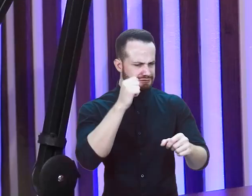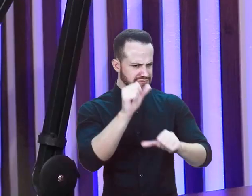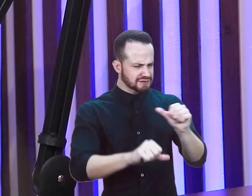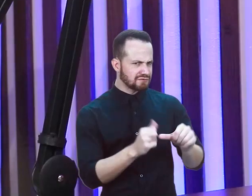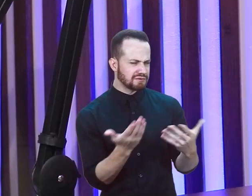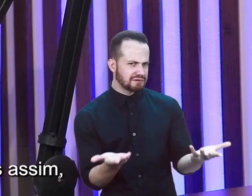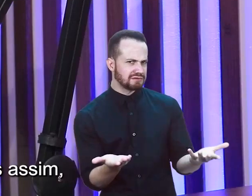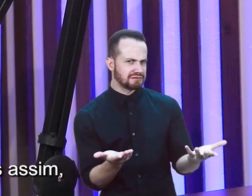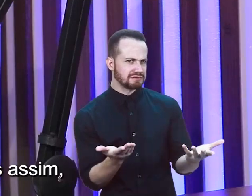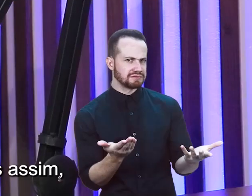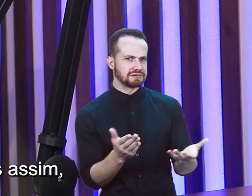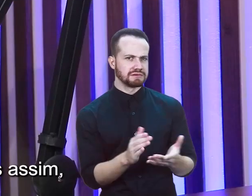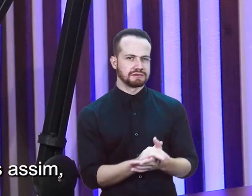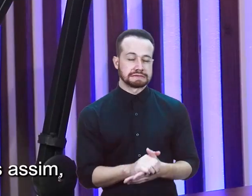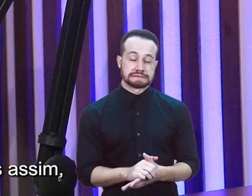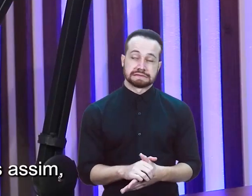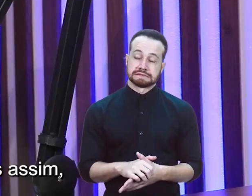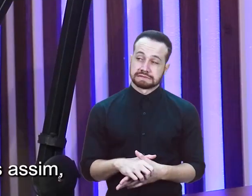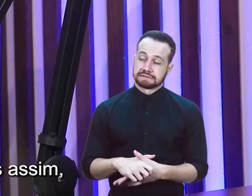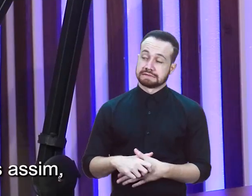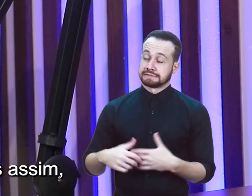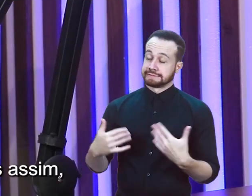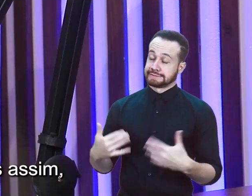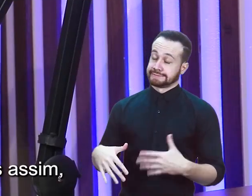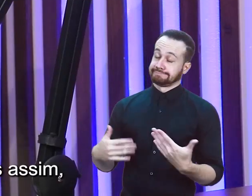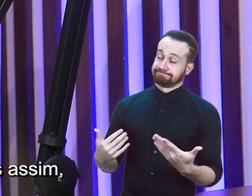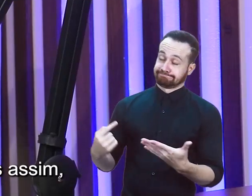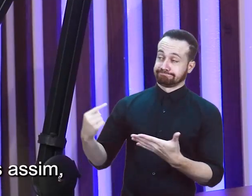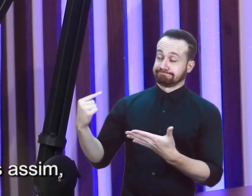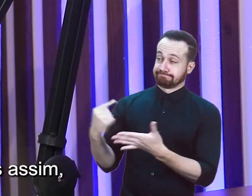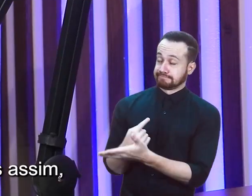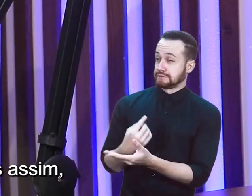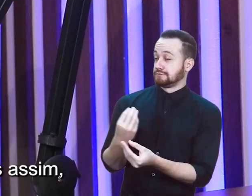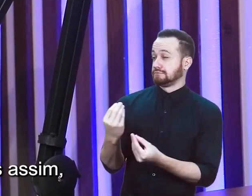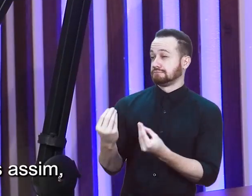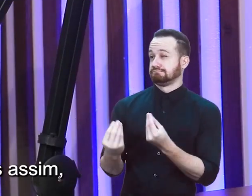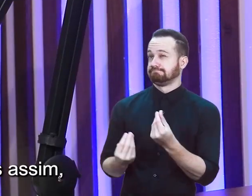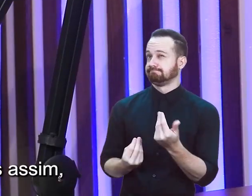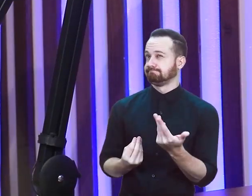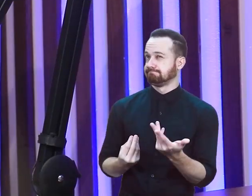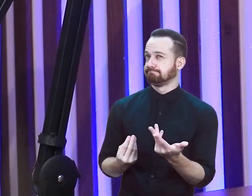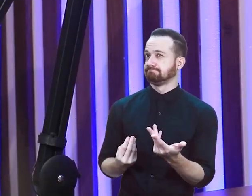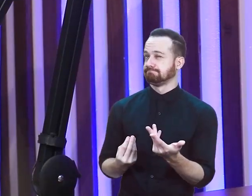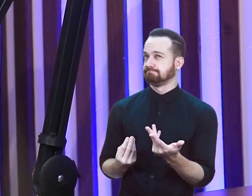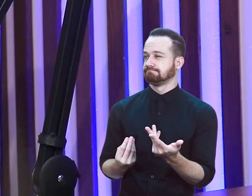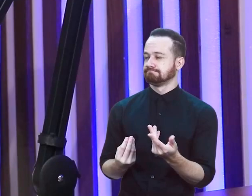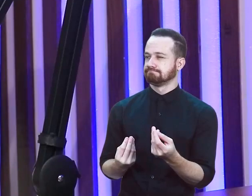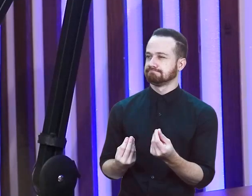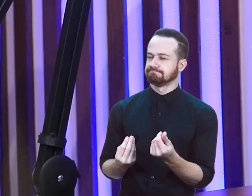negras? É uma pergunta bastante, diríamos assim,